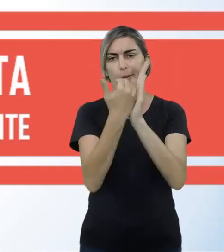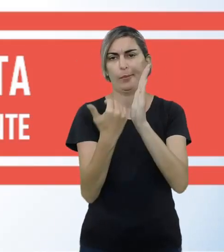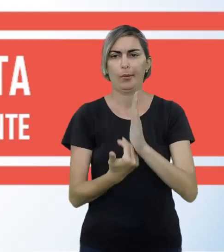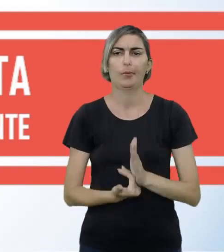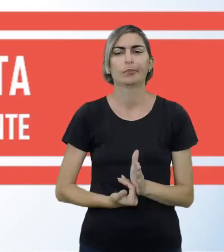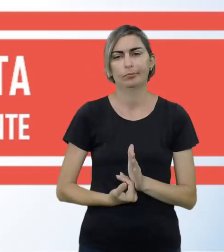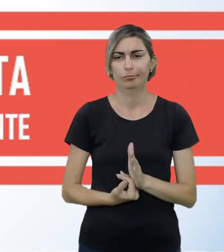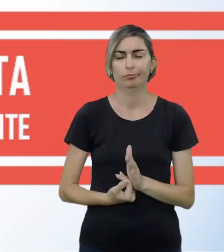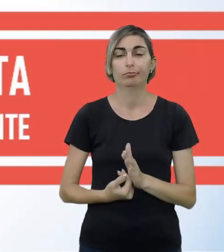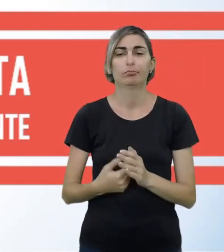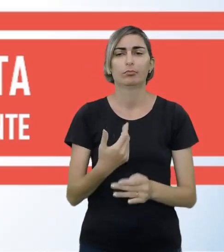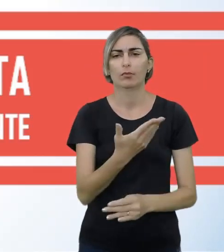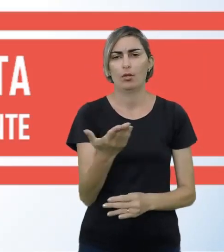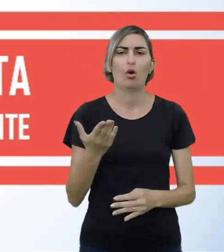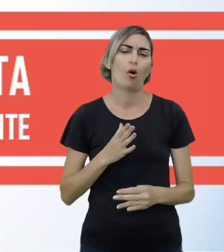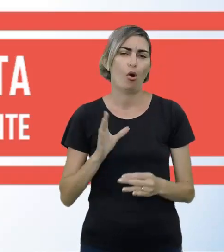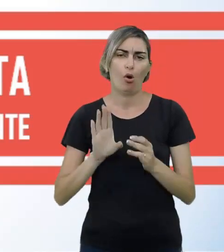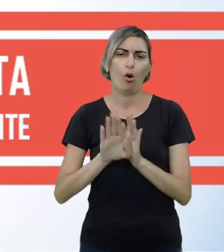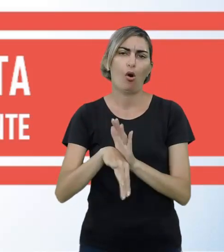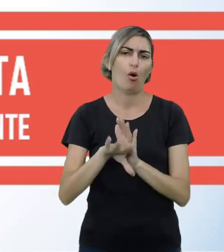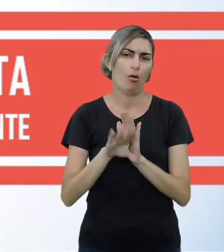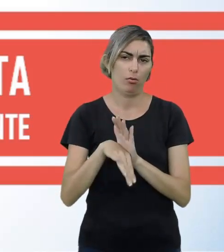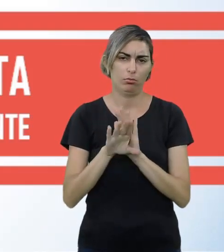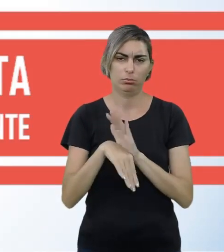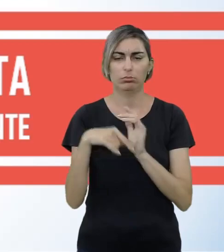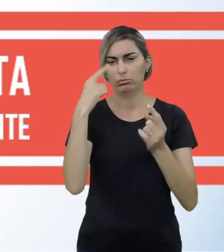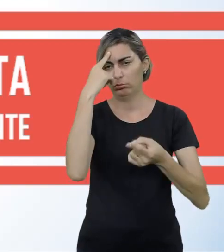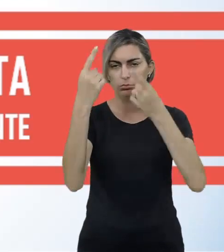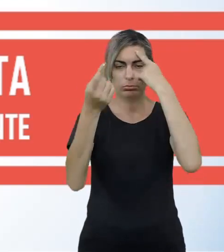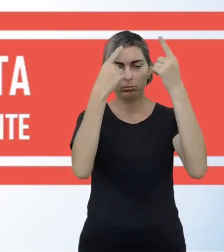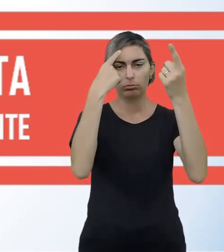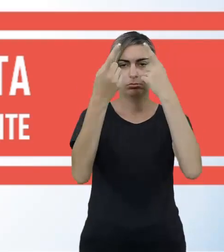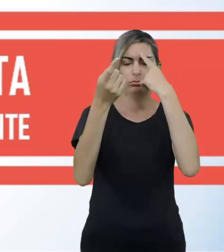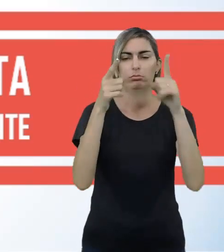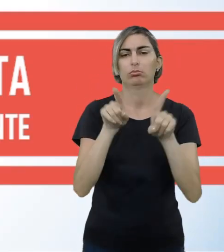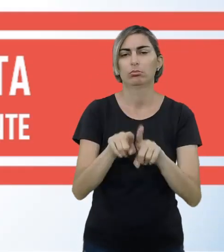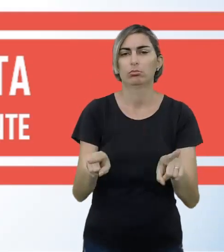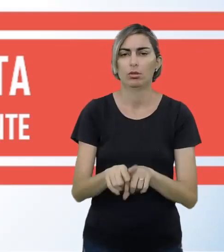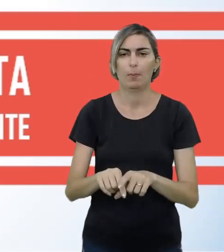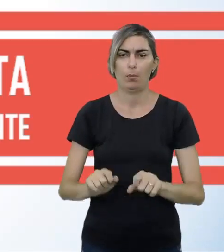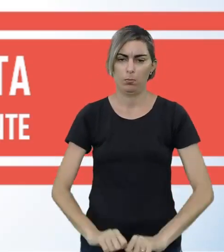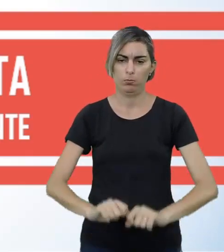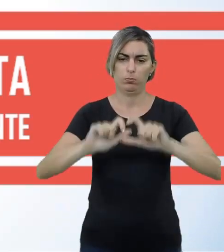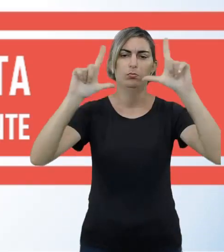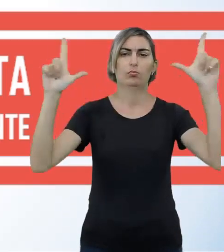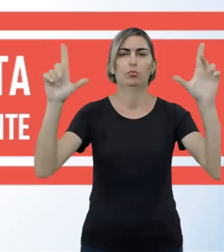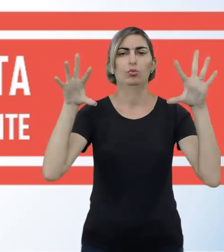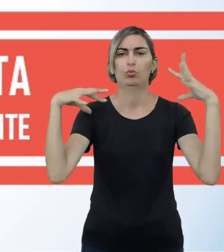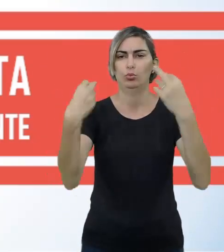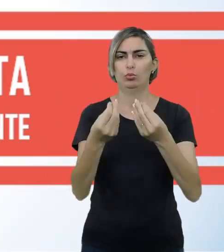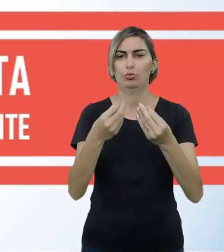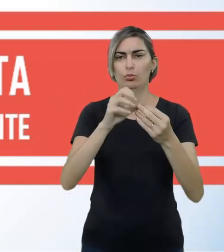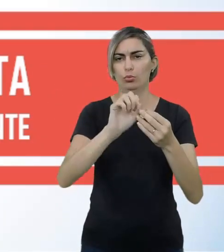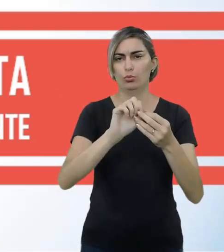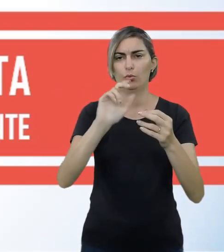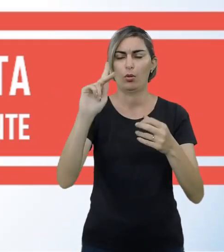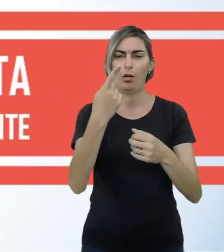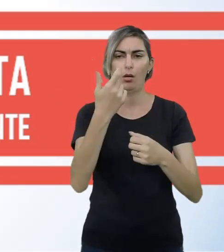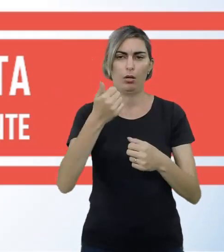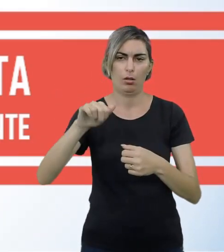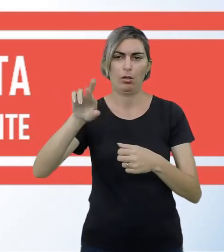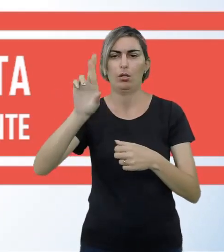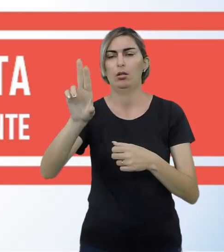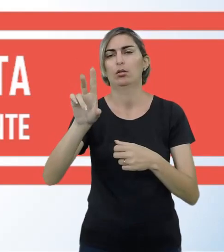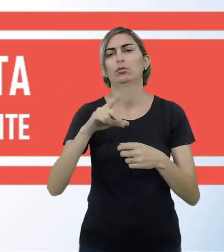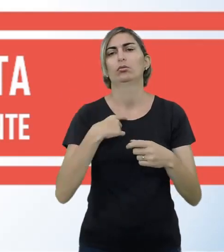Arduino. E seu código-fonte, o código-fonte da IDE também é aberto. Então a gente tem uma plataforma como um todo, o hardware, a placa,